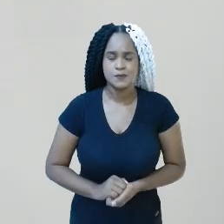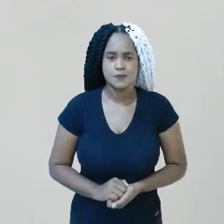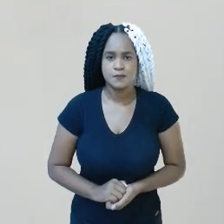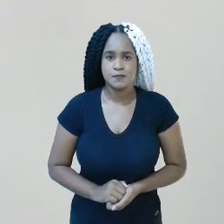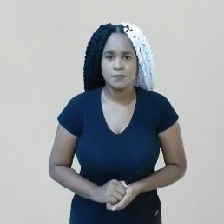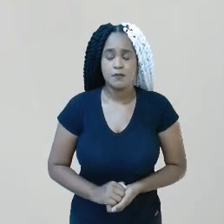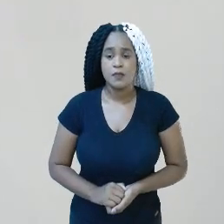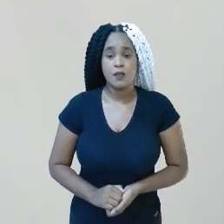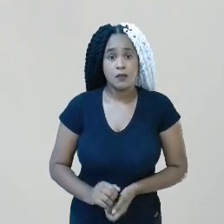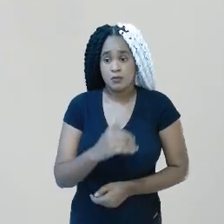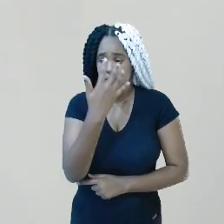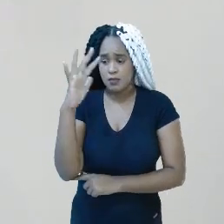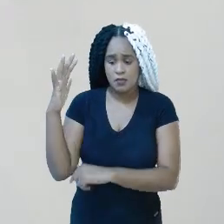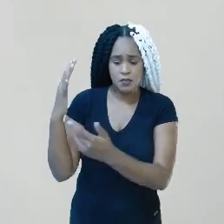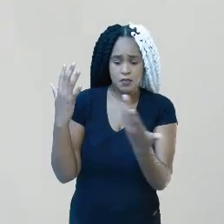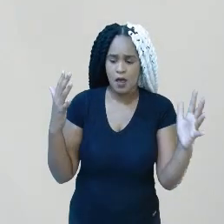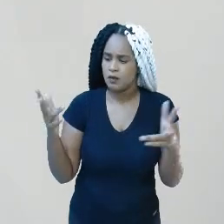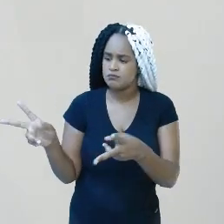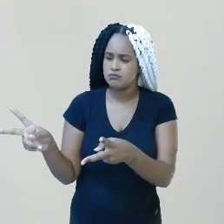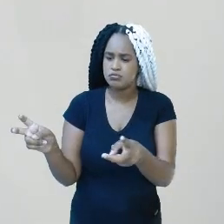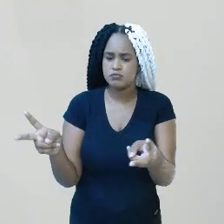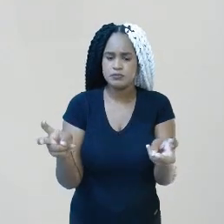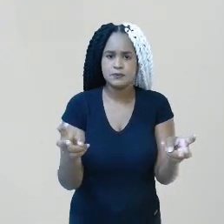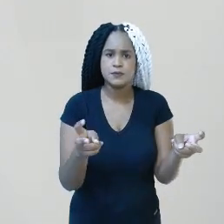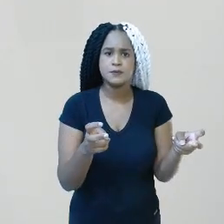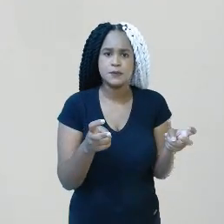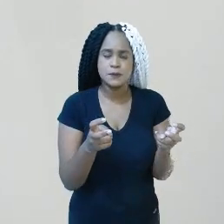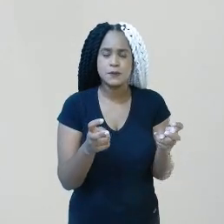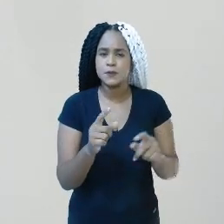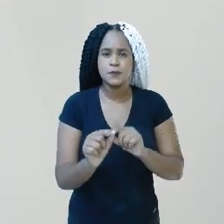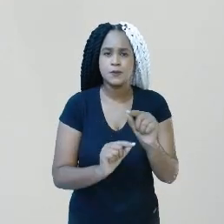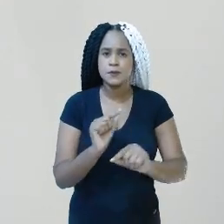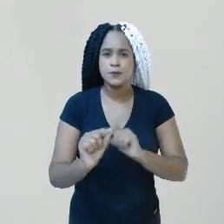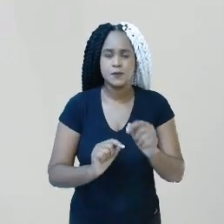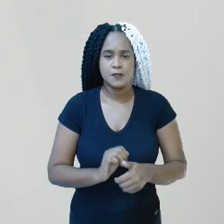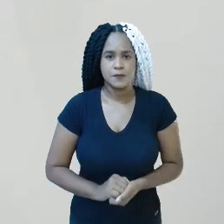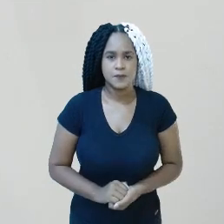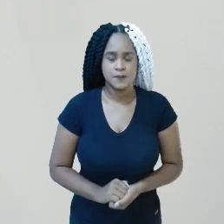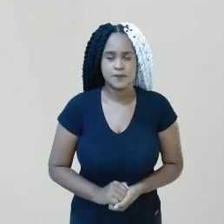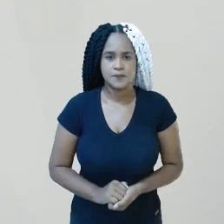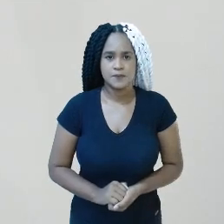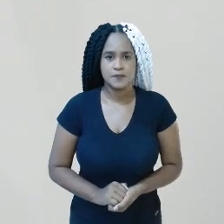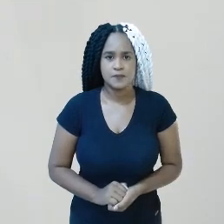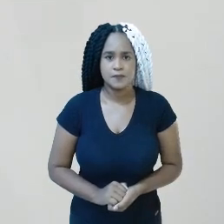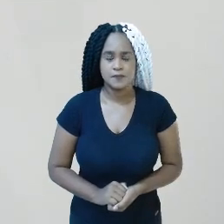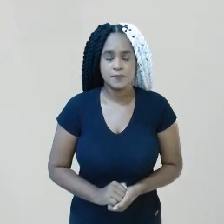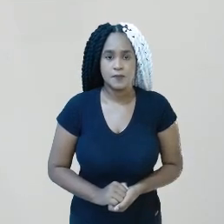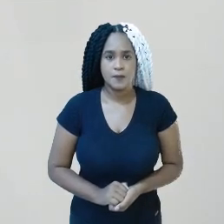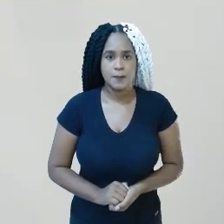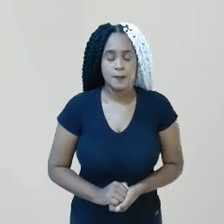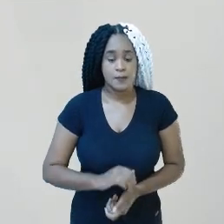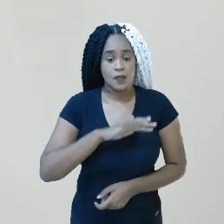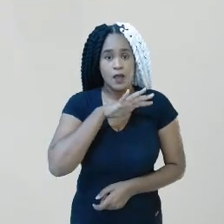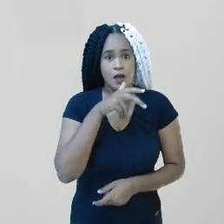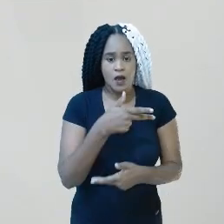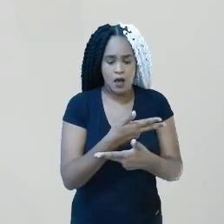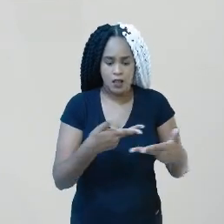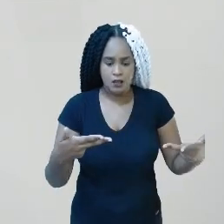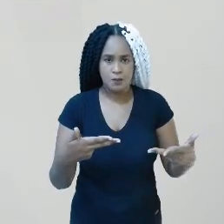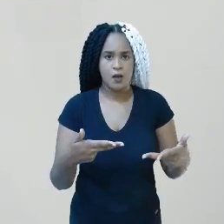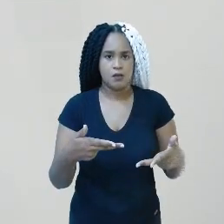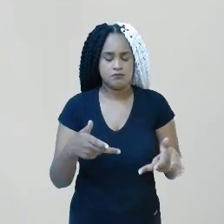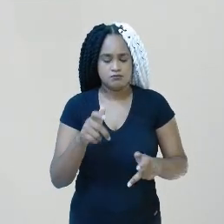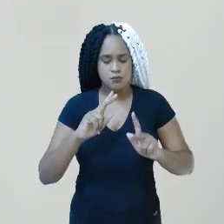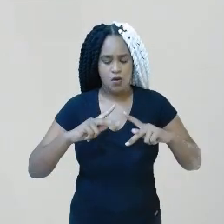na natureza, em todas as coisas que acontecem ao nosso redor, é que todos os seres vivos precisam se